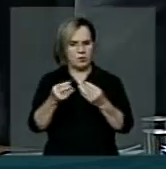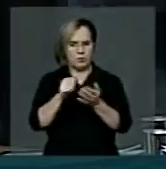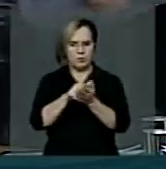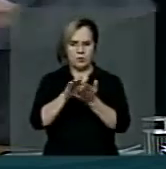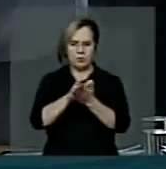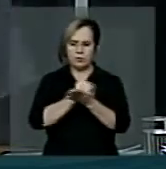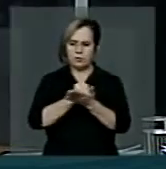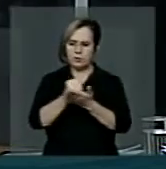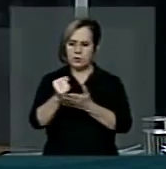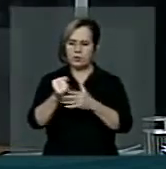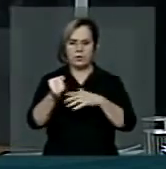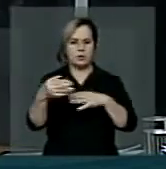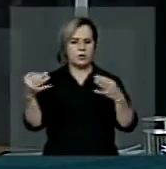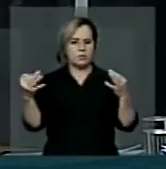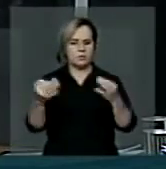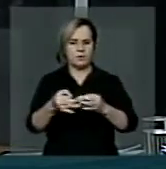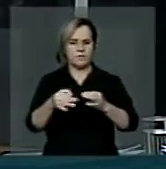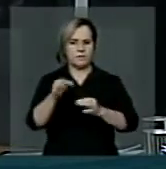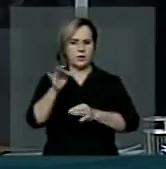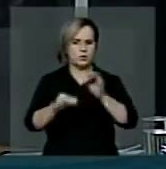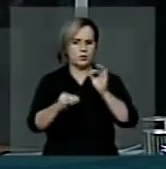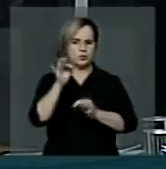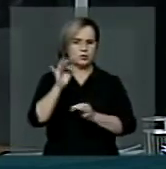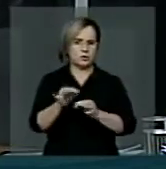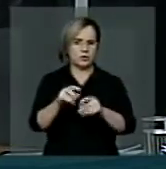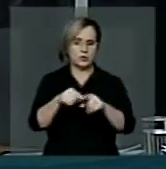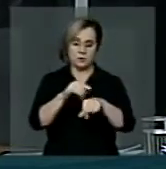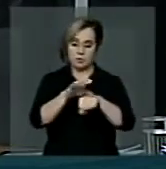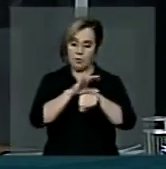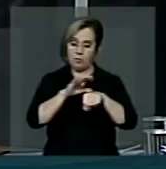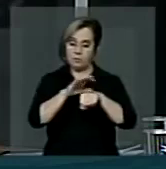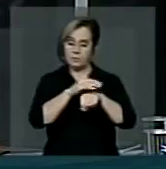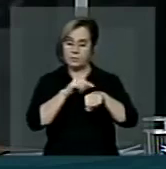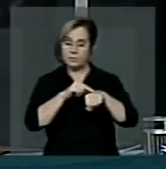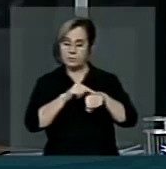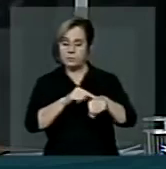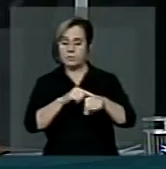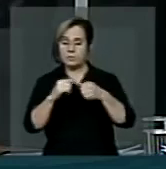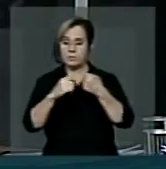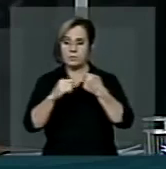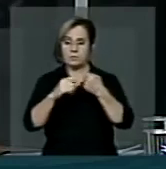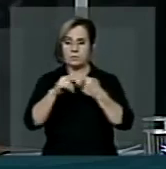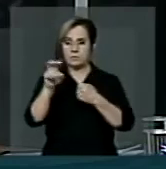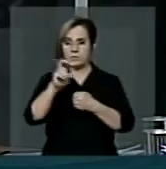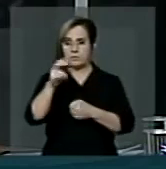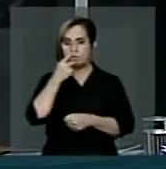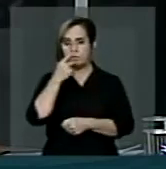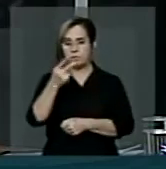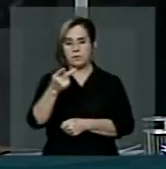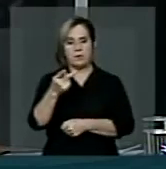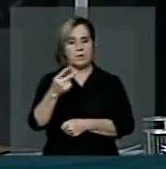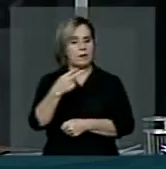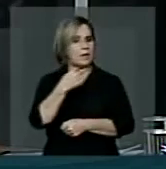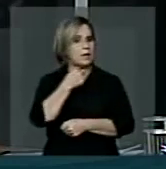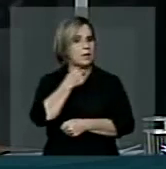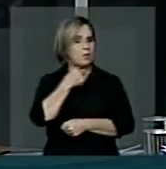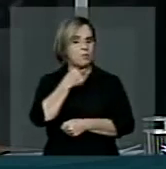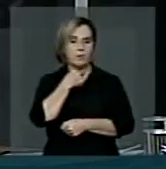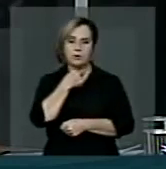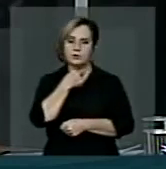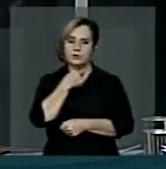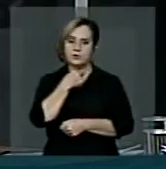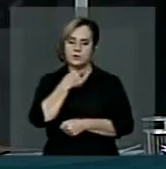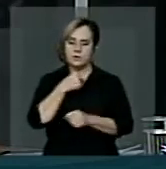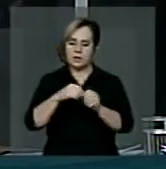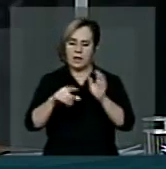torna perfeito o ato jurídico e a Constituição, no artigo 5º, diz que não será permitida